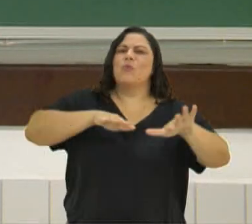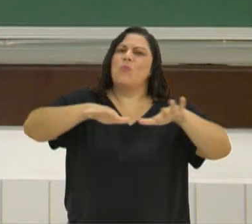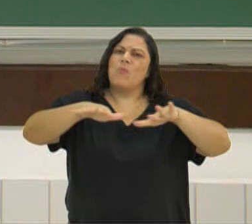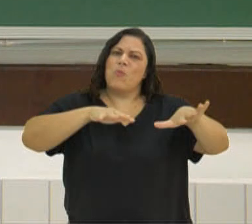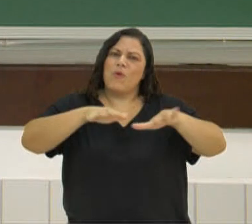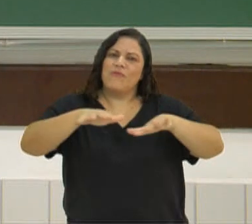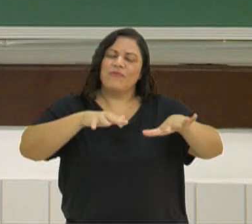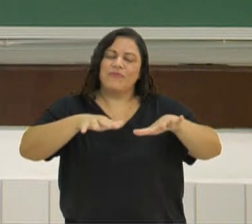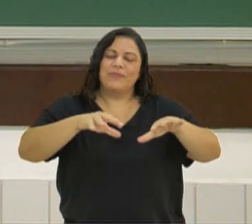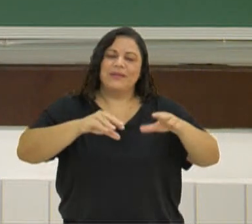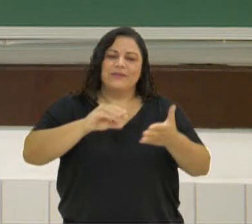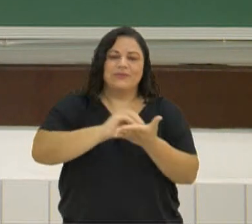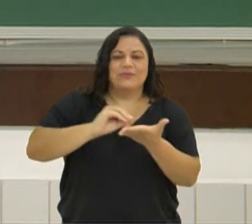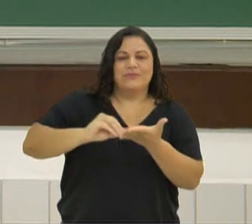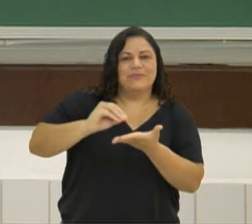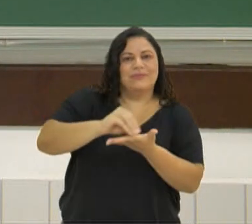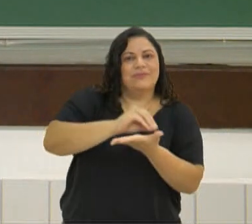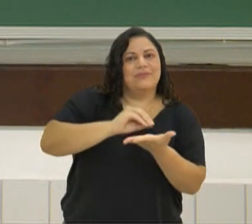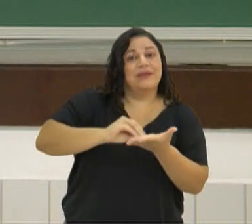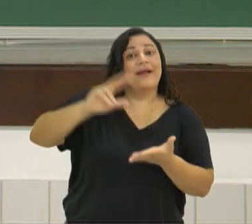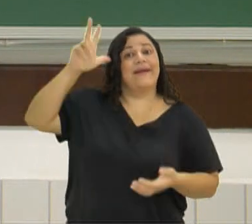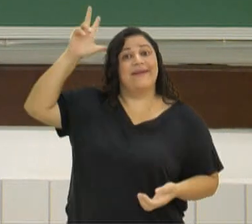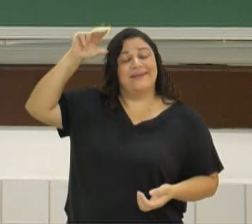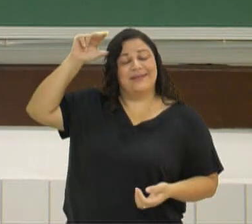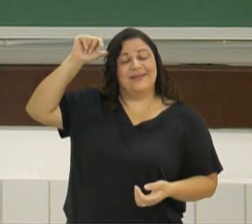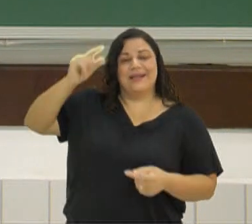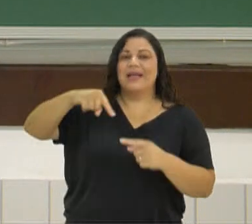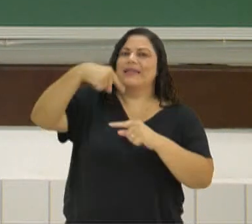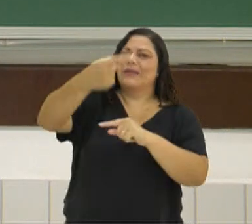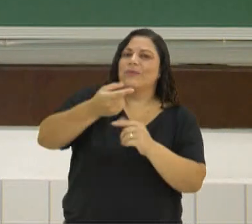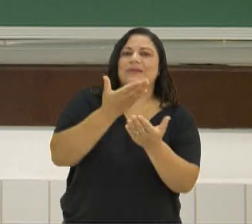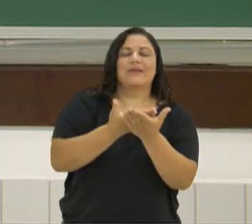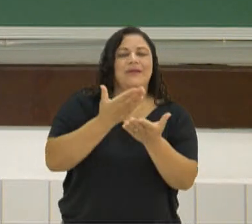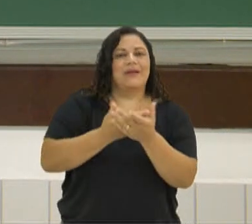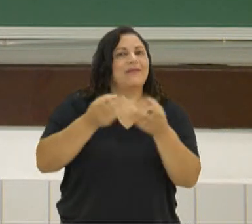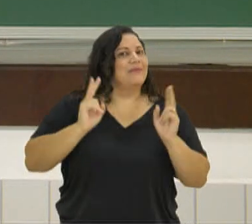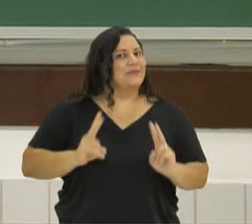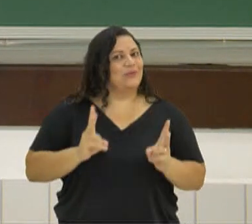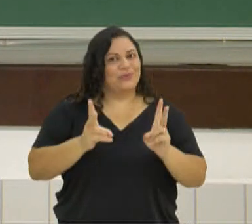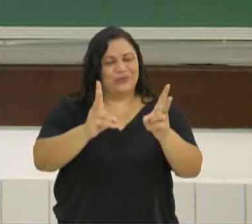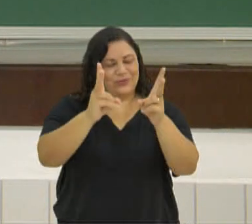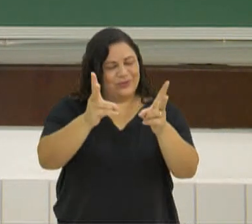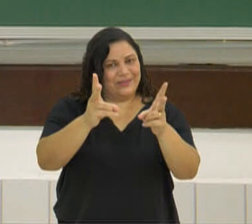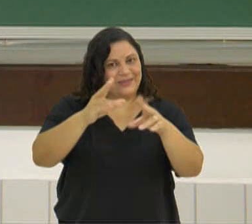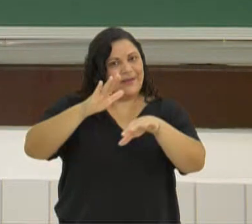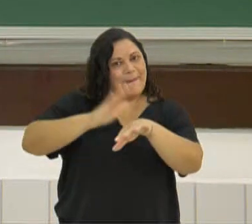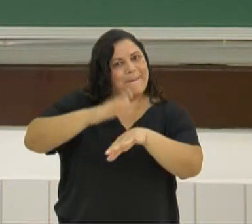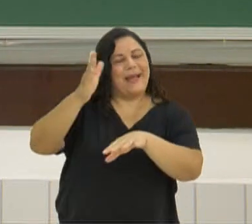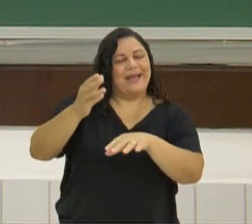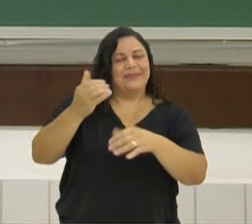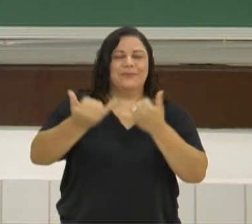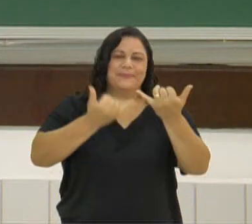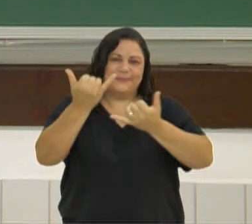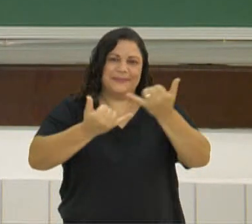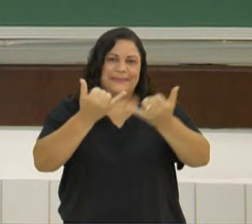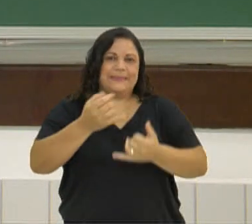Os movimentos das peças do xadrez. E na próxima aula a gente vai dar continuidade aprendendo mais sobre esse jogo, que é muito